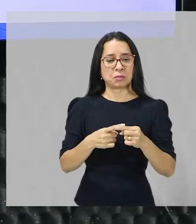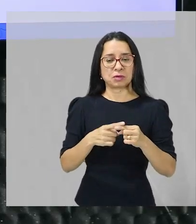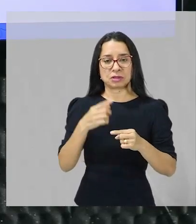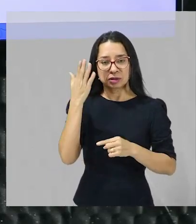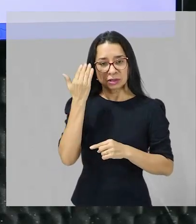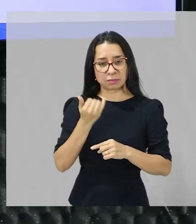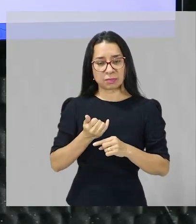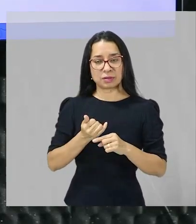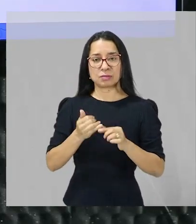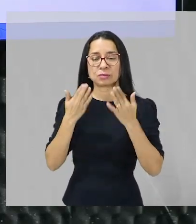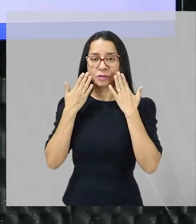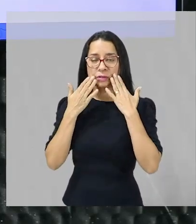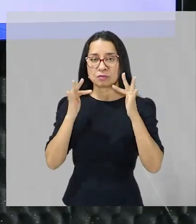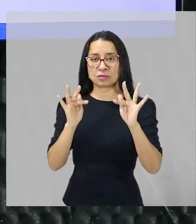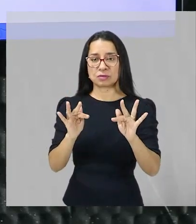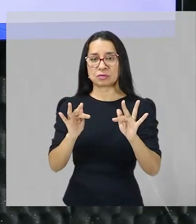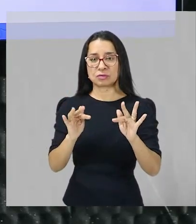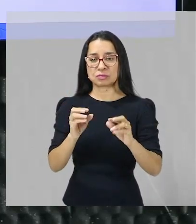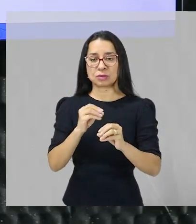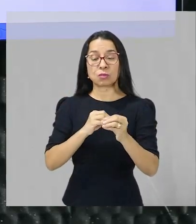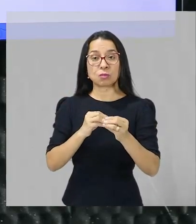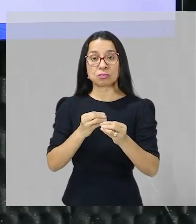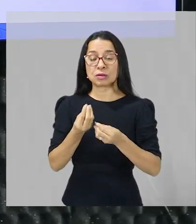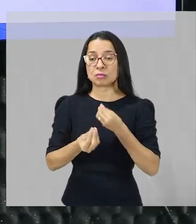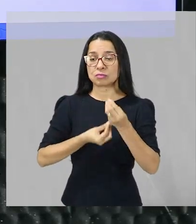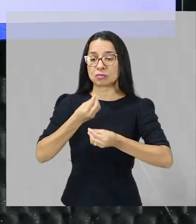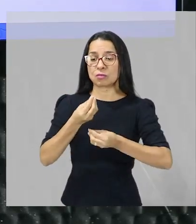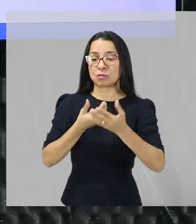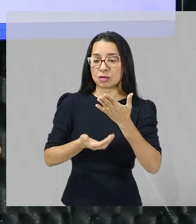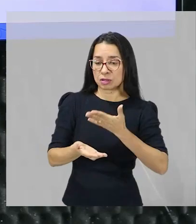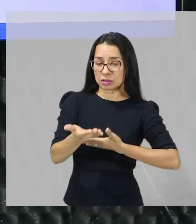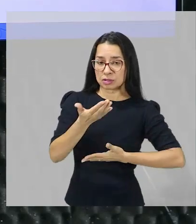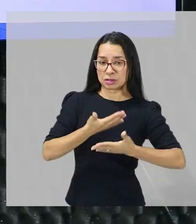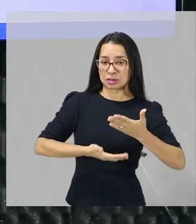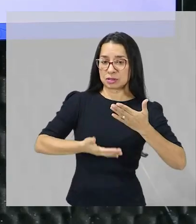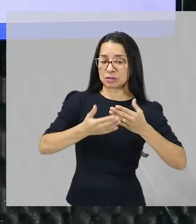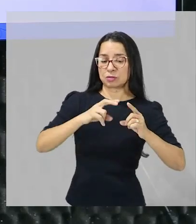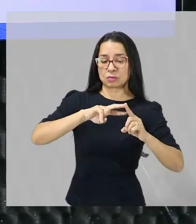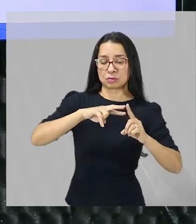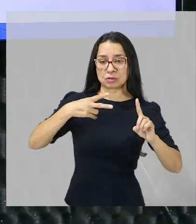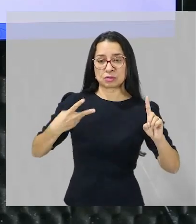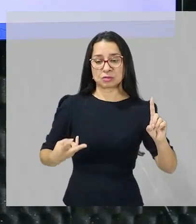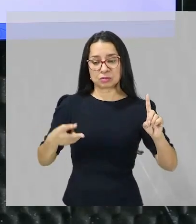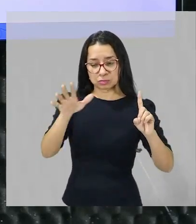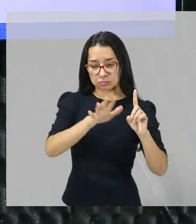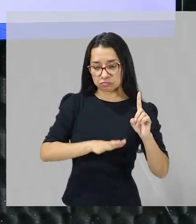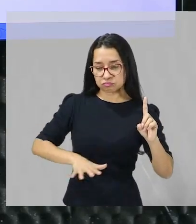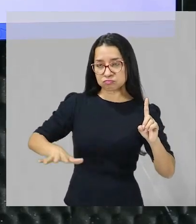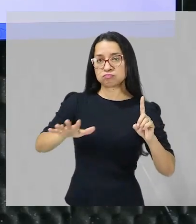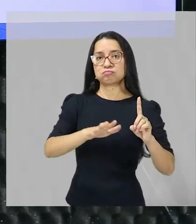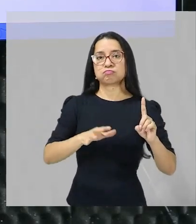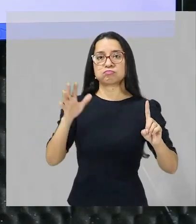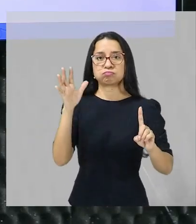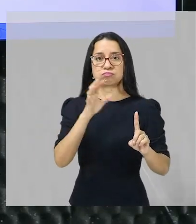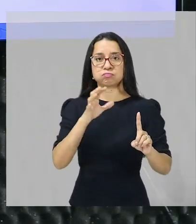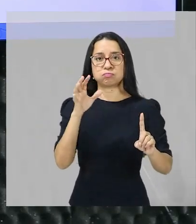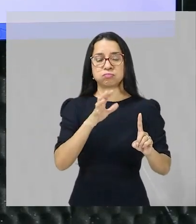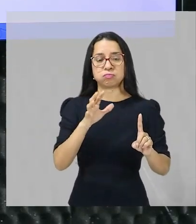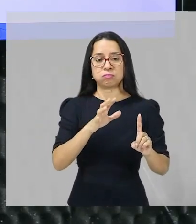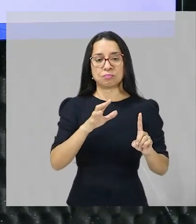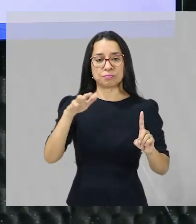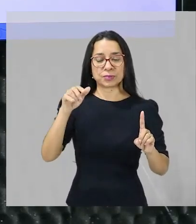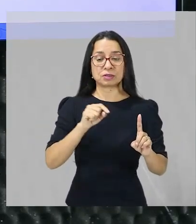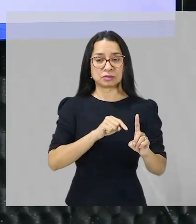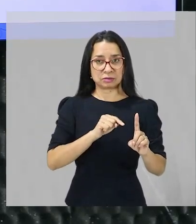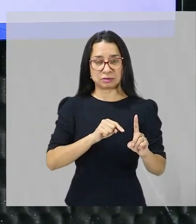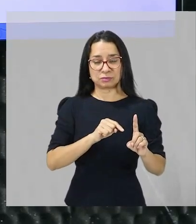é o resultado da interação do genótipo com o fator ambiental. Nesse caso, o fator ambiental